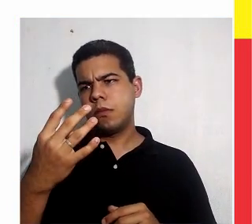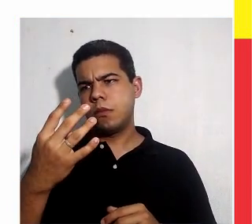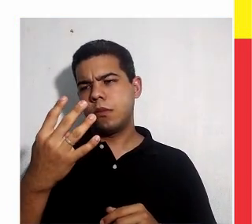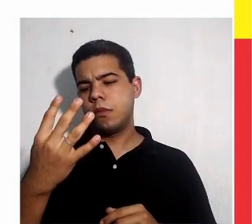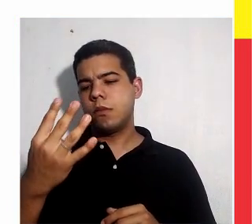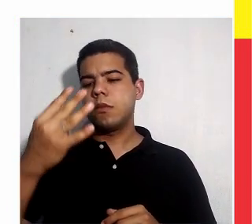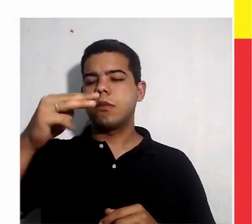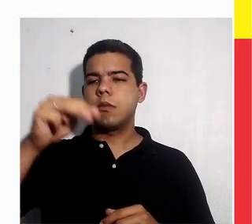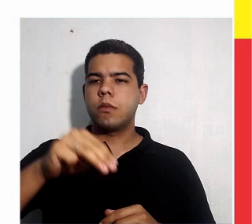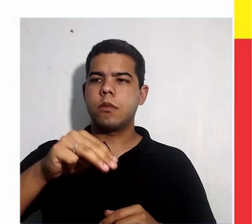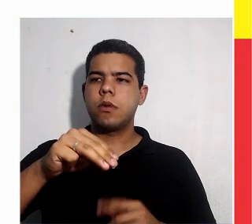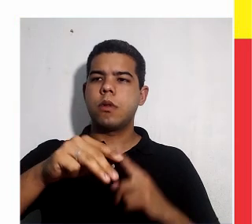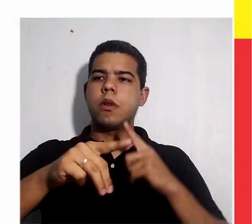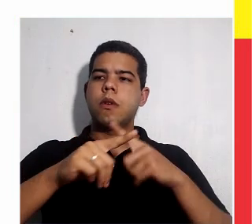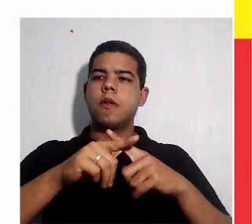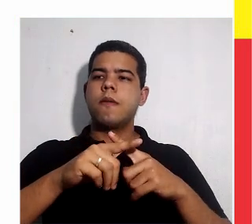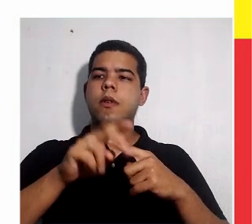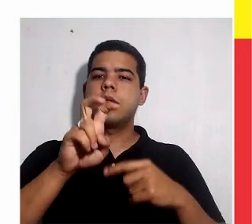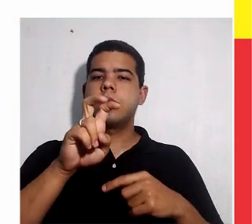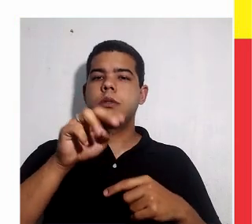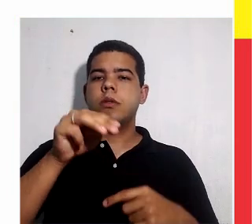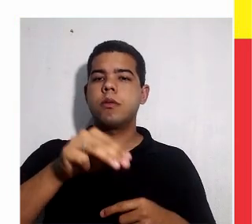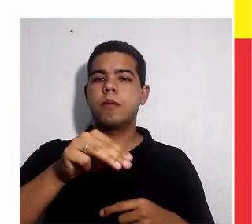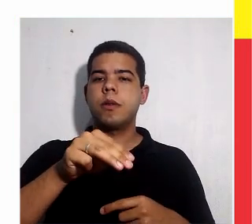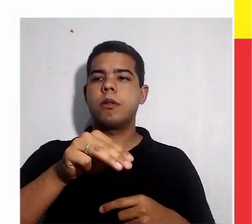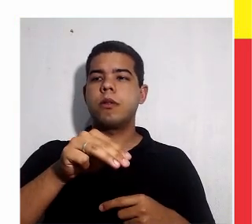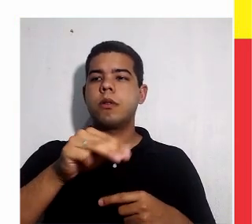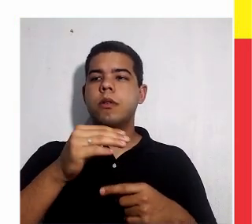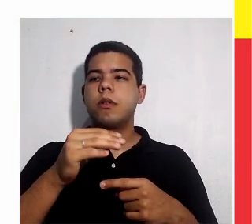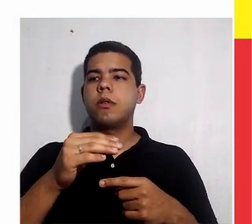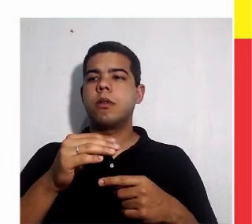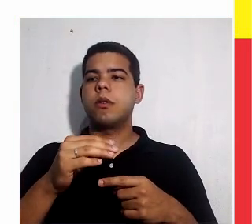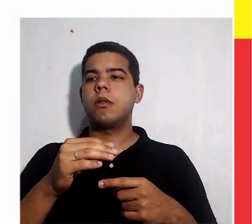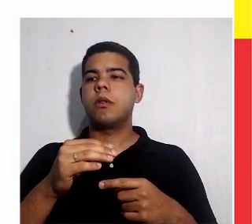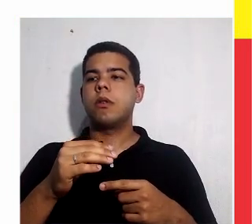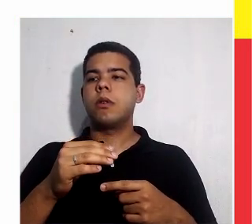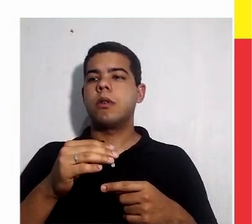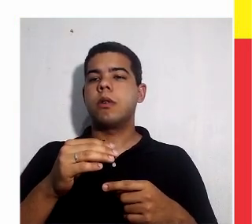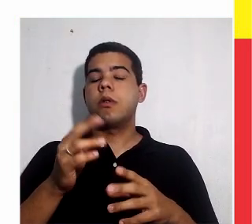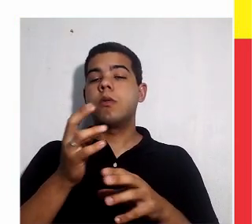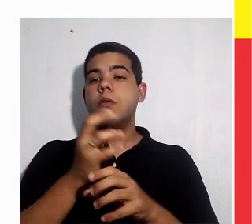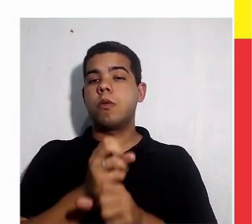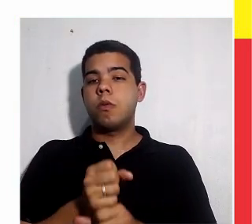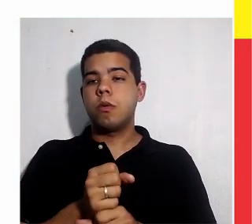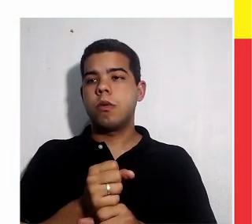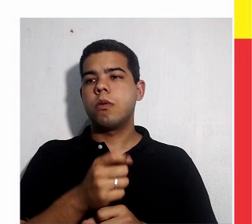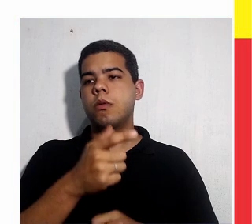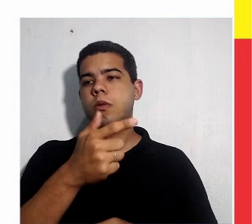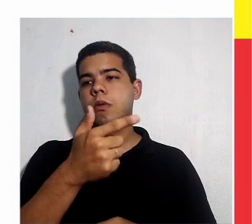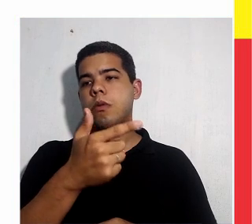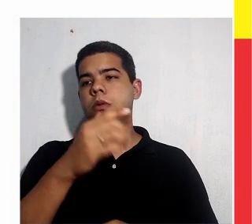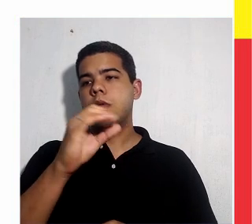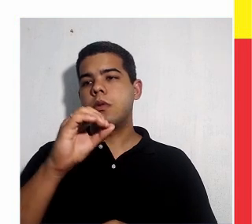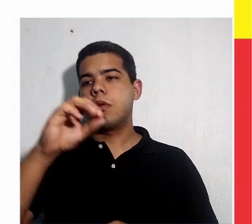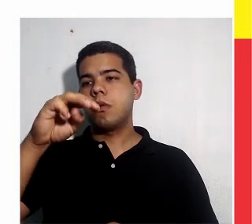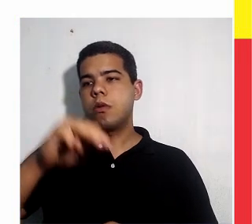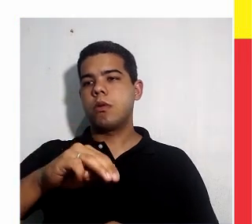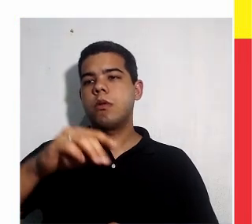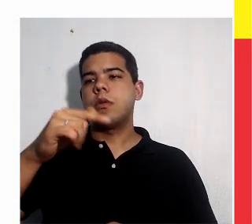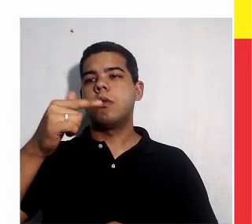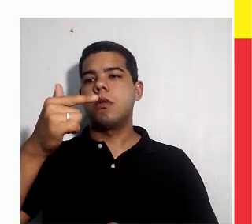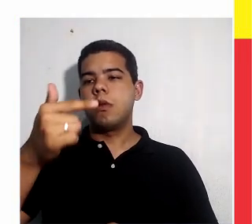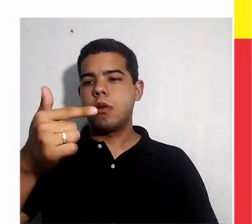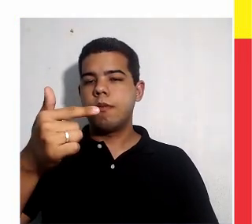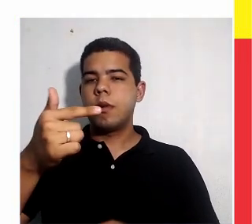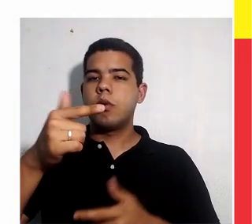ser base 4 metros vezes altura 5 metros. 4 metros vezes 5 metros, 20